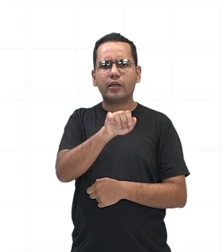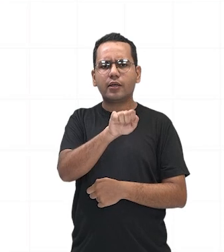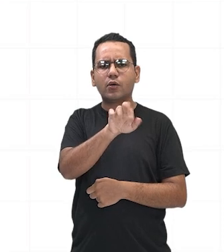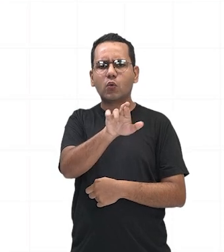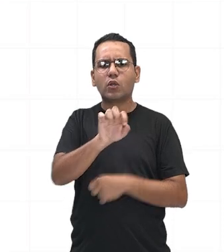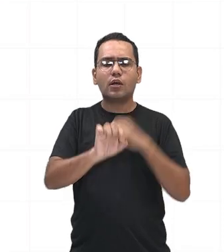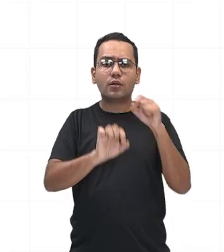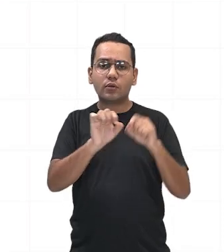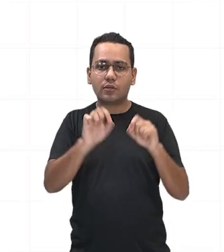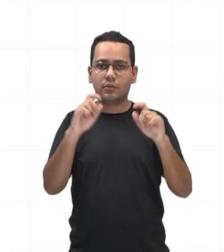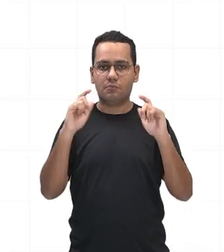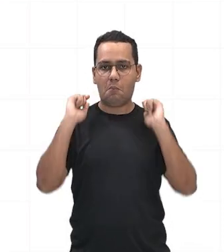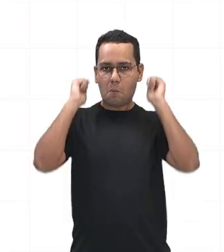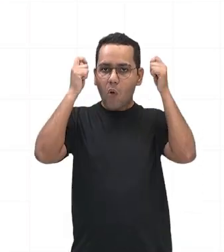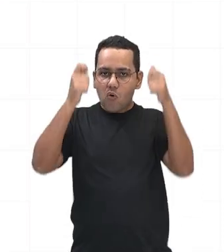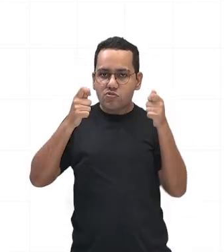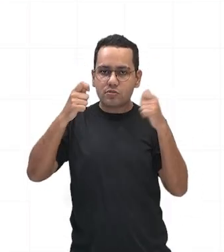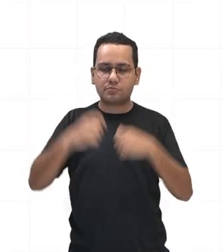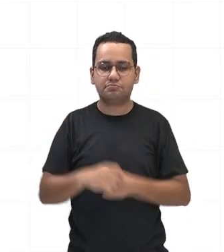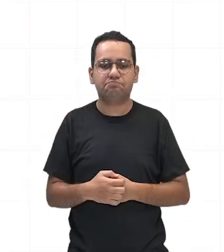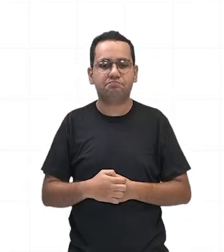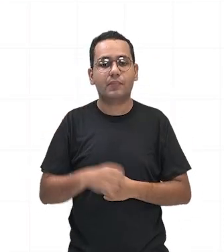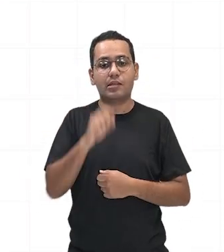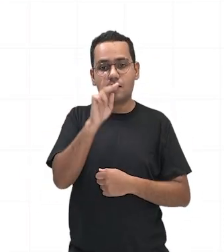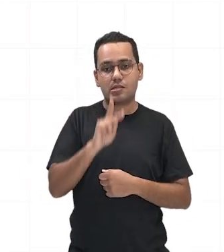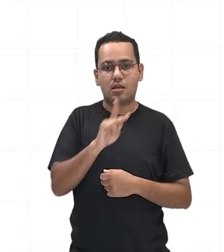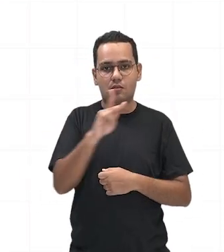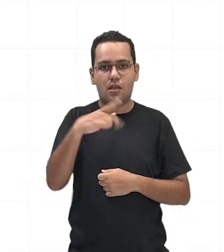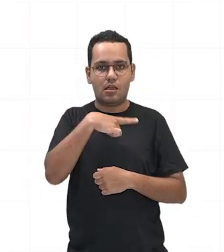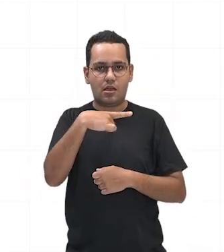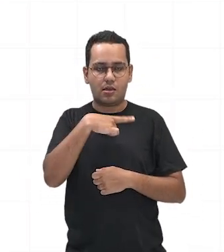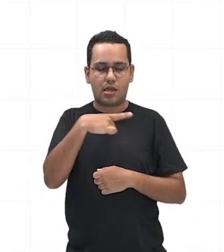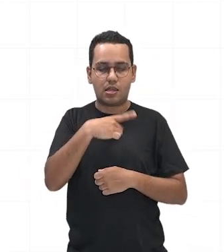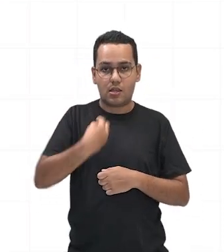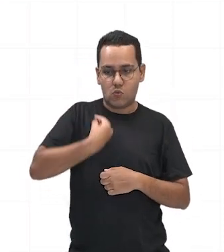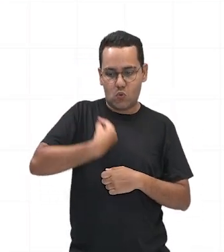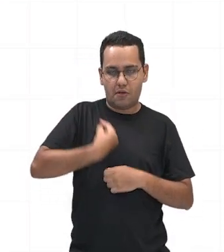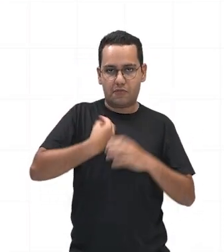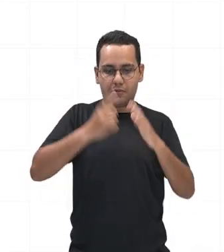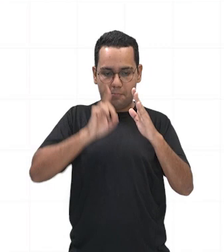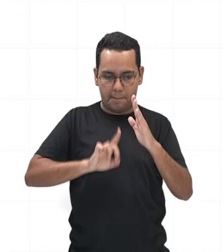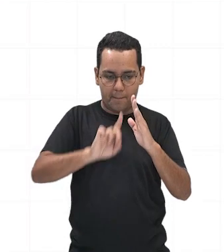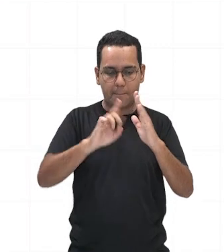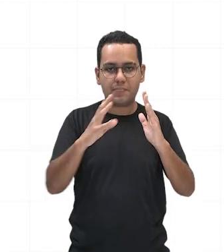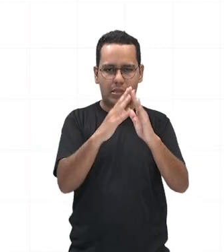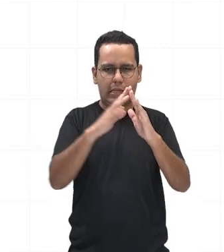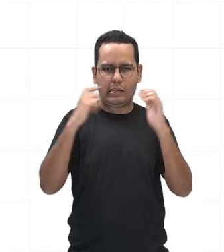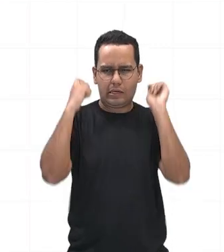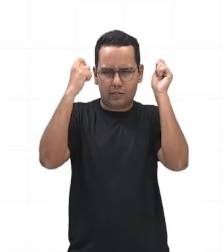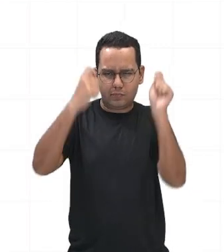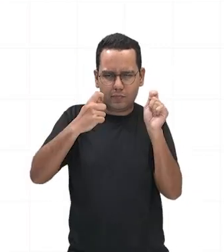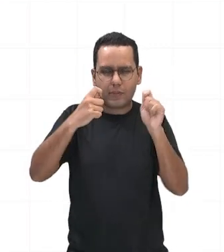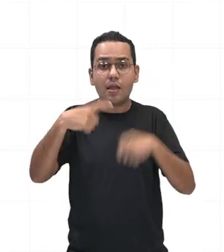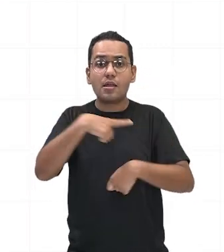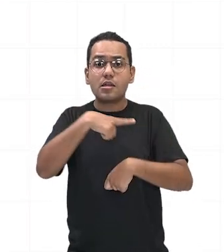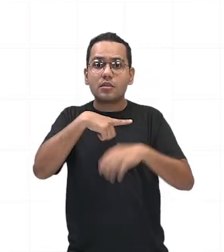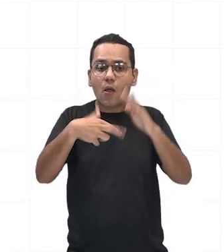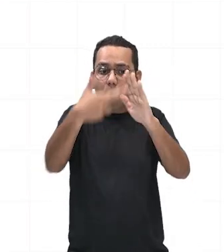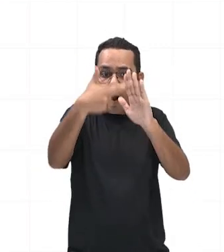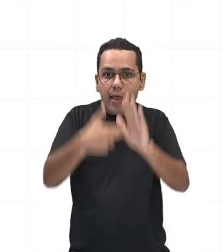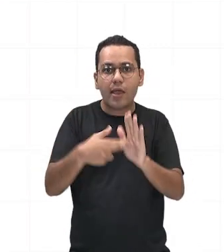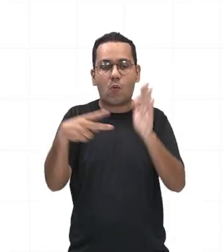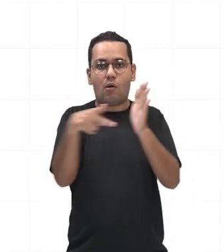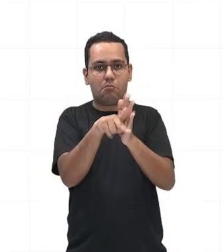monges, isto é, sacerdotes que viviam dentro dos mosteiros ou conventos e obedeciam a uma regra de